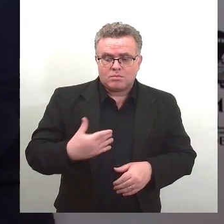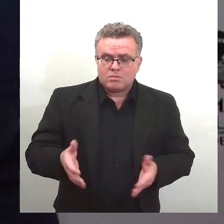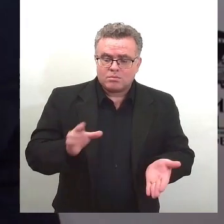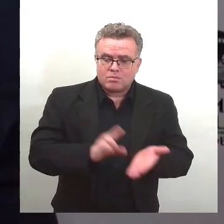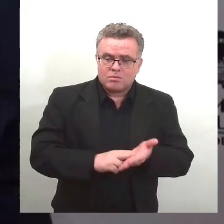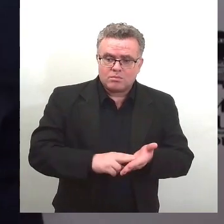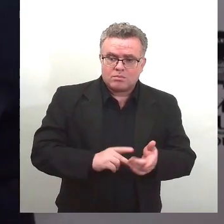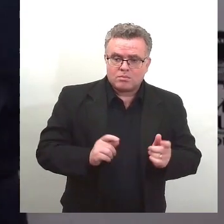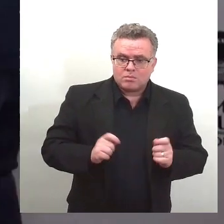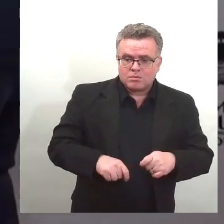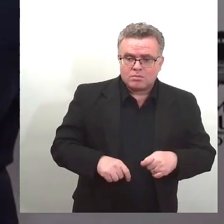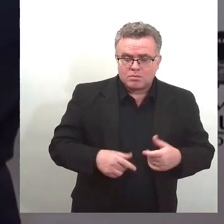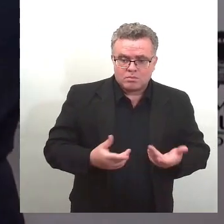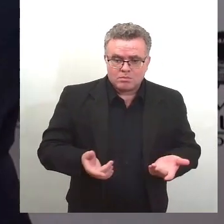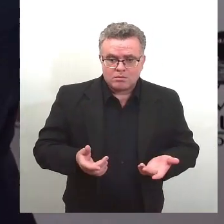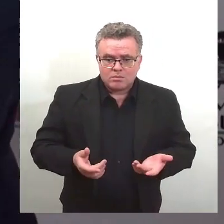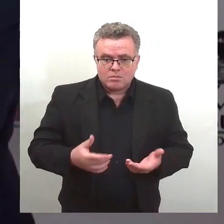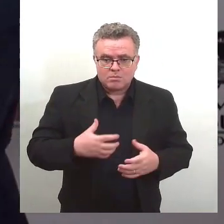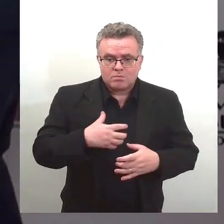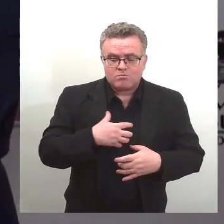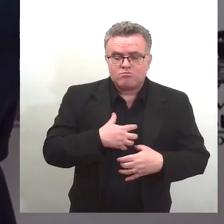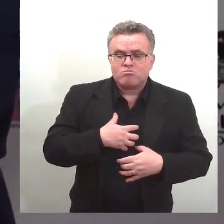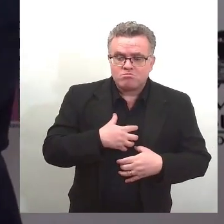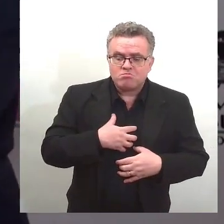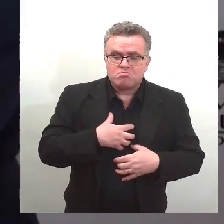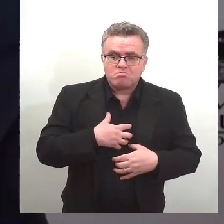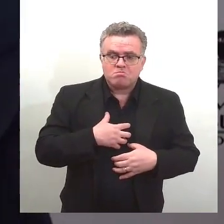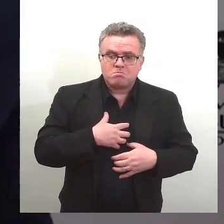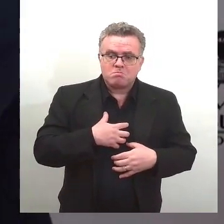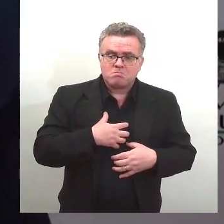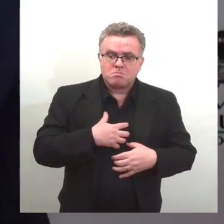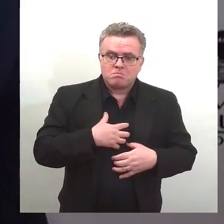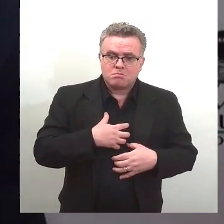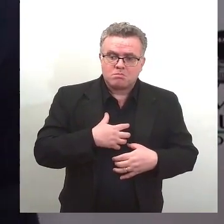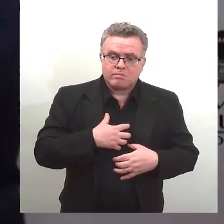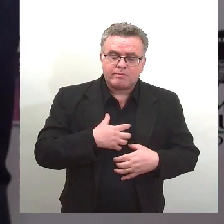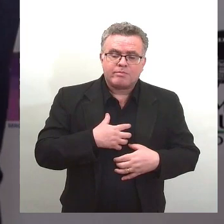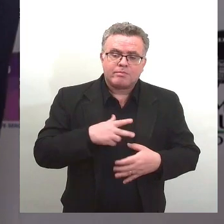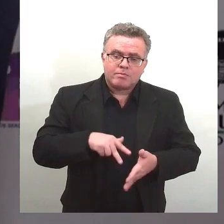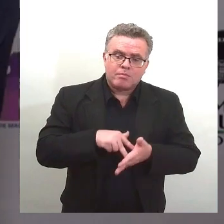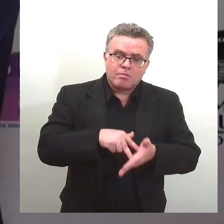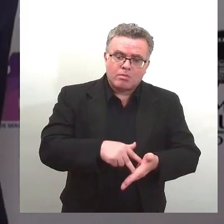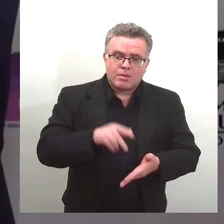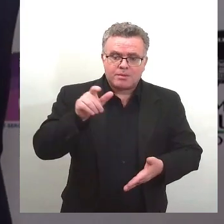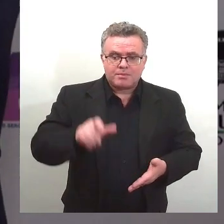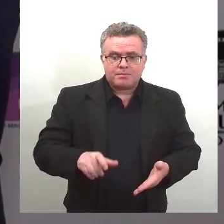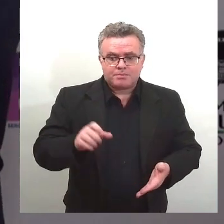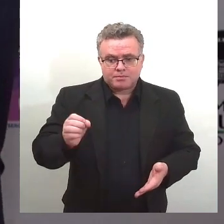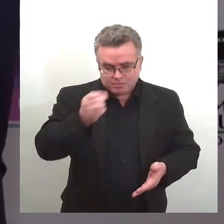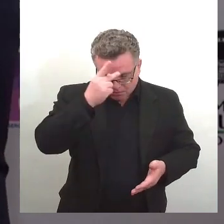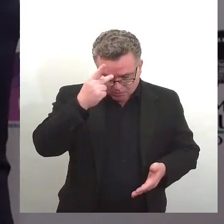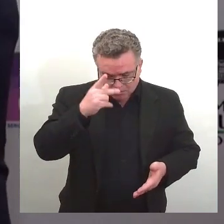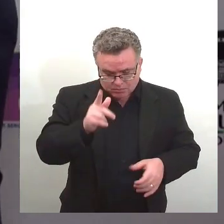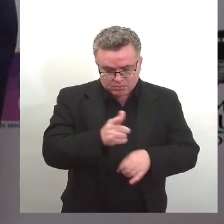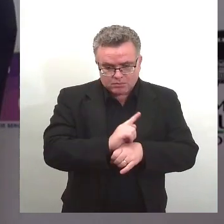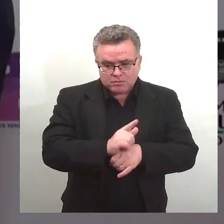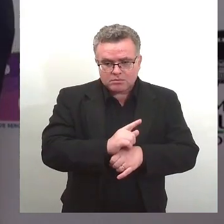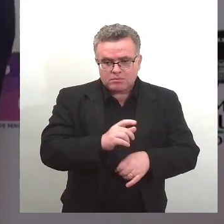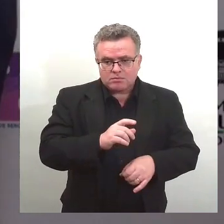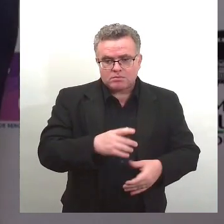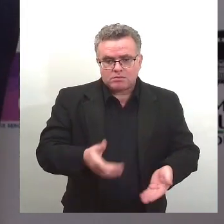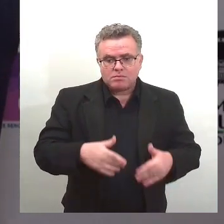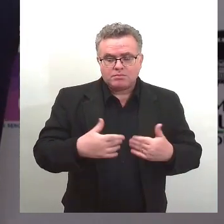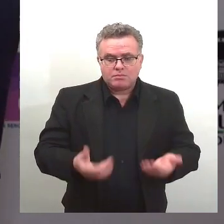contraria, digamos assim, algumas posições adotadas pela gestão municipal. Isso mesmo, a gente entende que